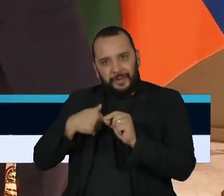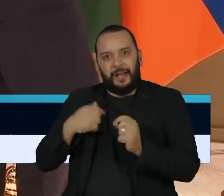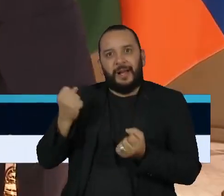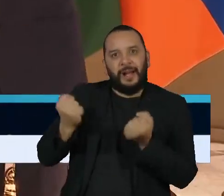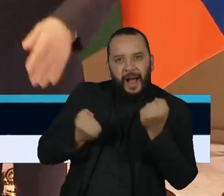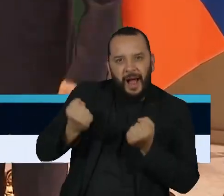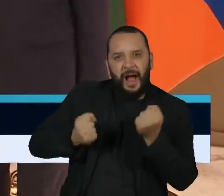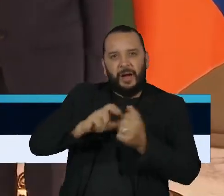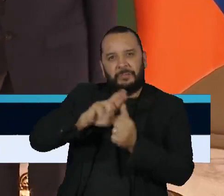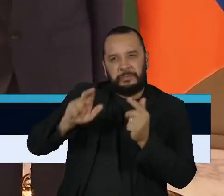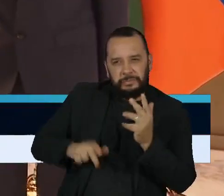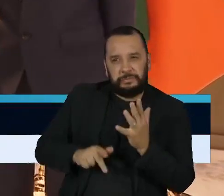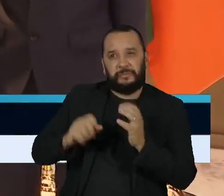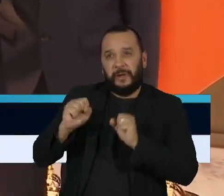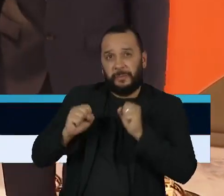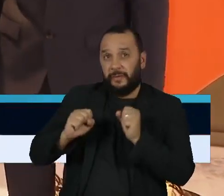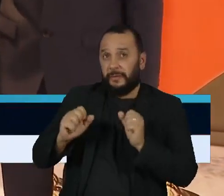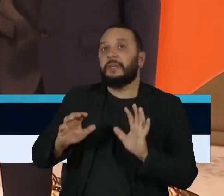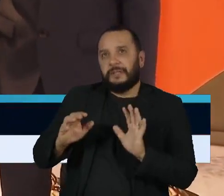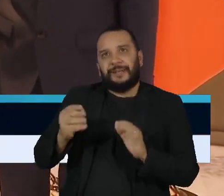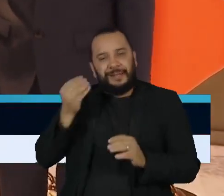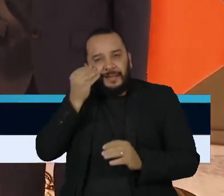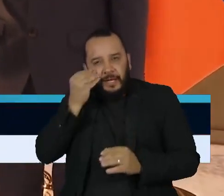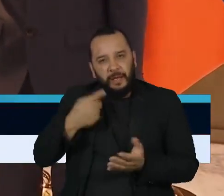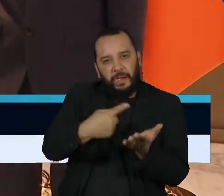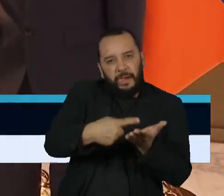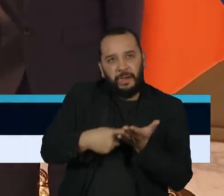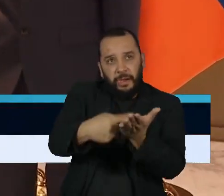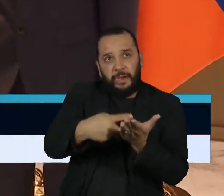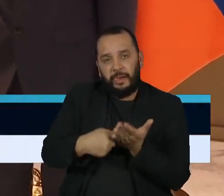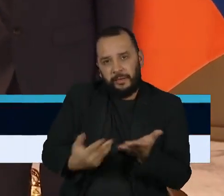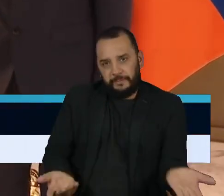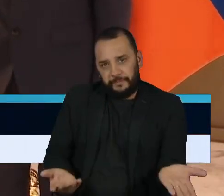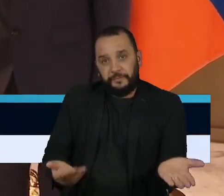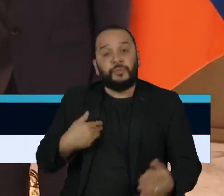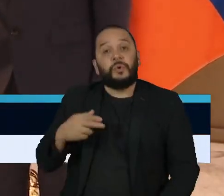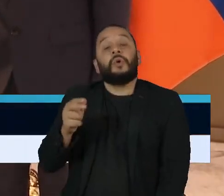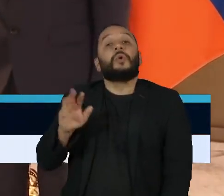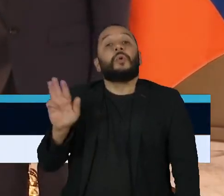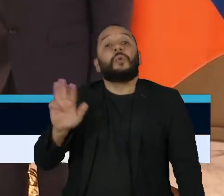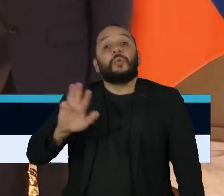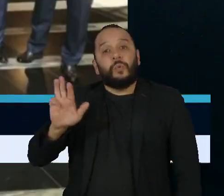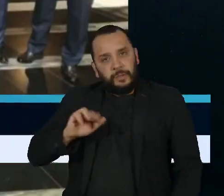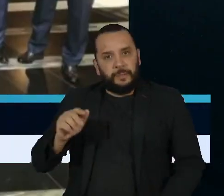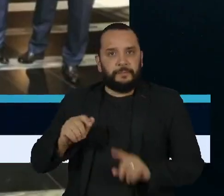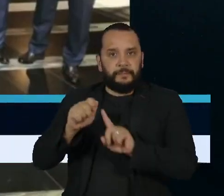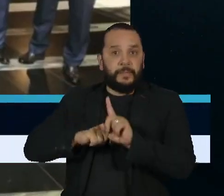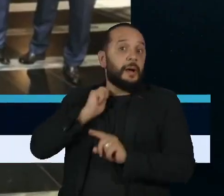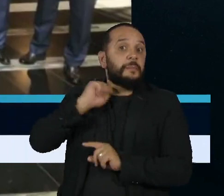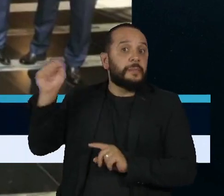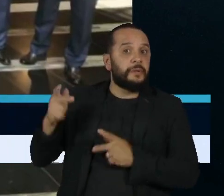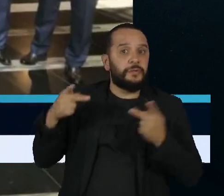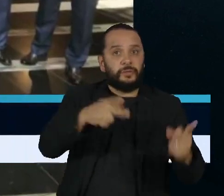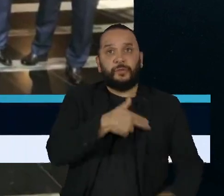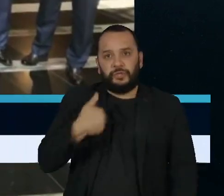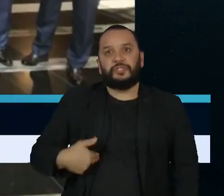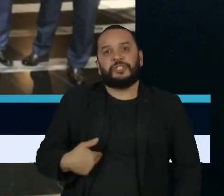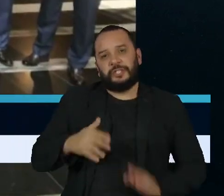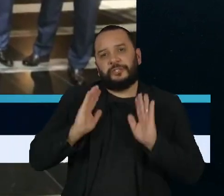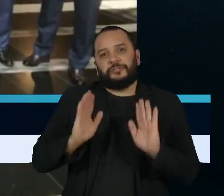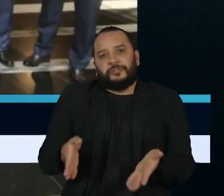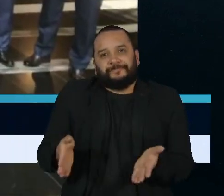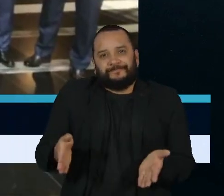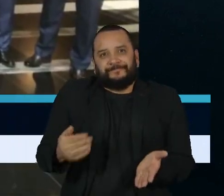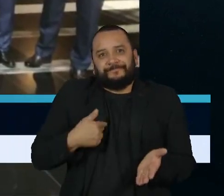a primeira aproximação aconteceu depois da visita de lula a China em abril no começo do mês o sindicato